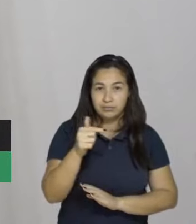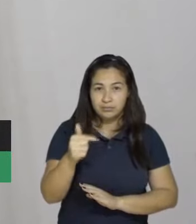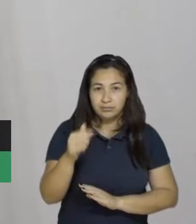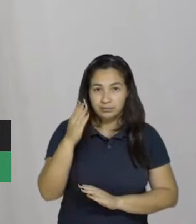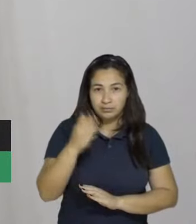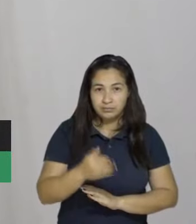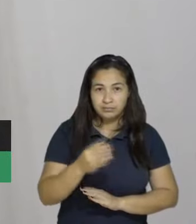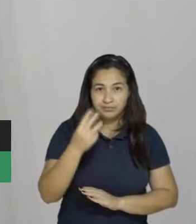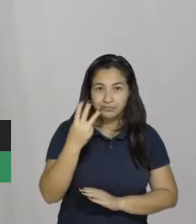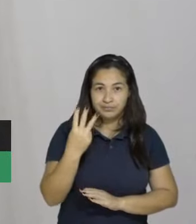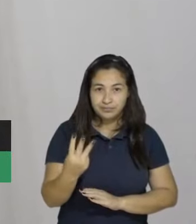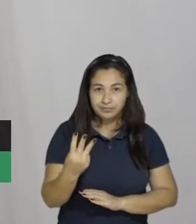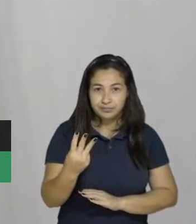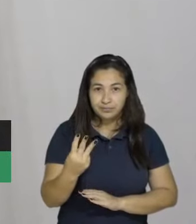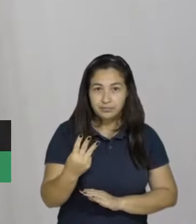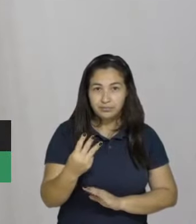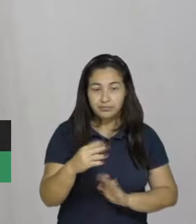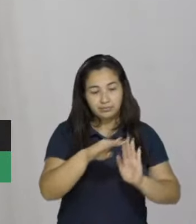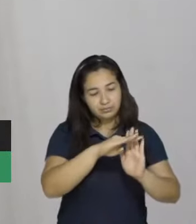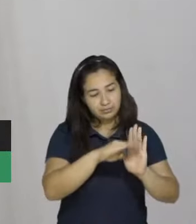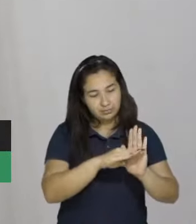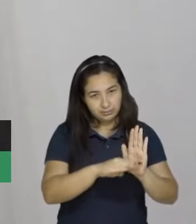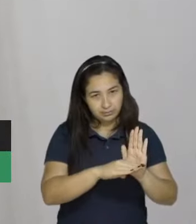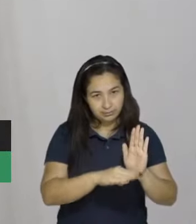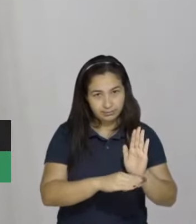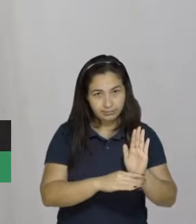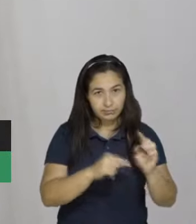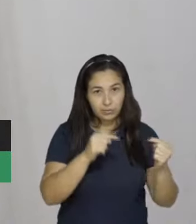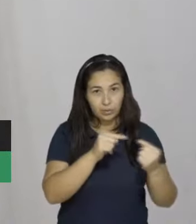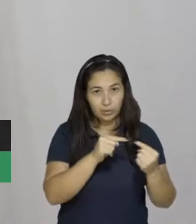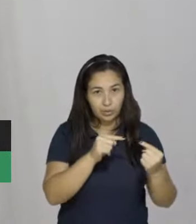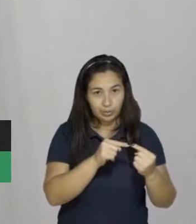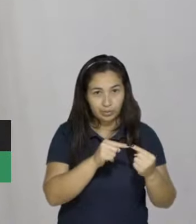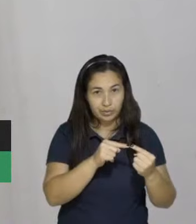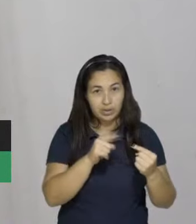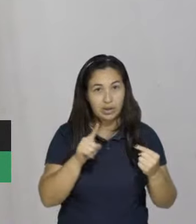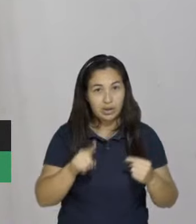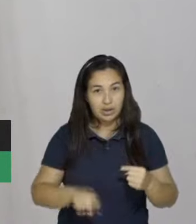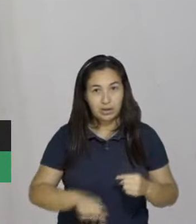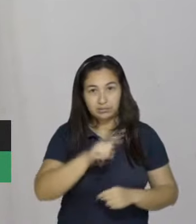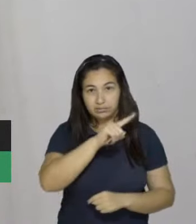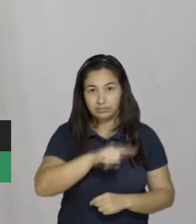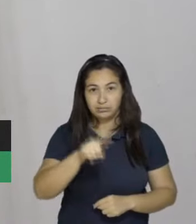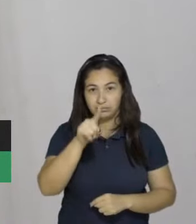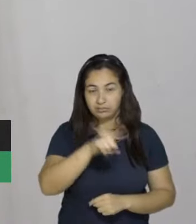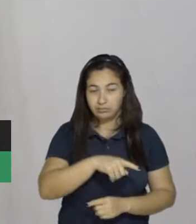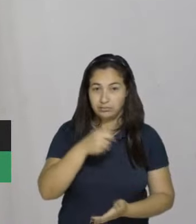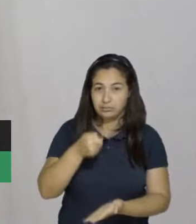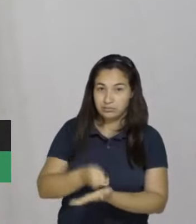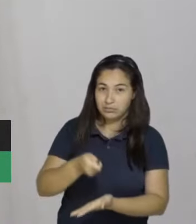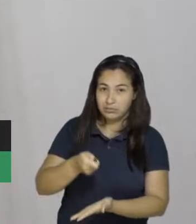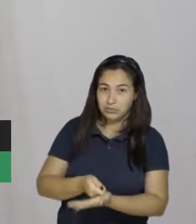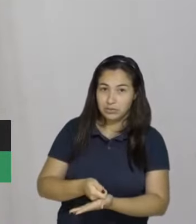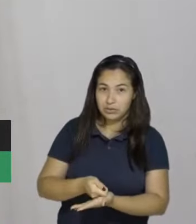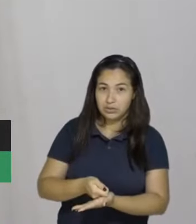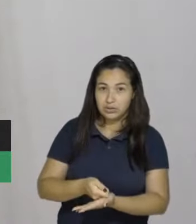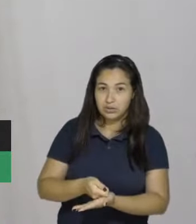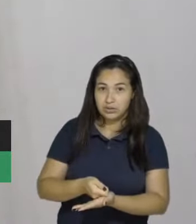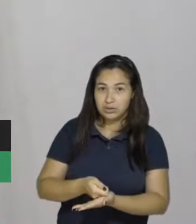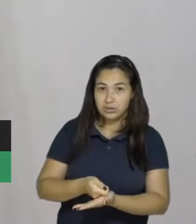16.157/13, nos termos apresentados, que trata da supressão da exigência para omissão de alvará de